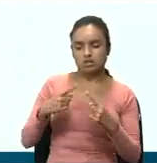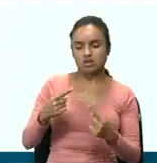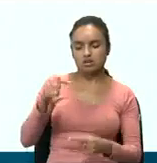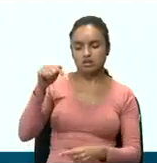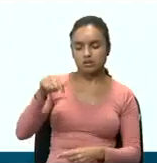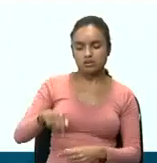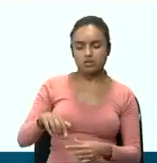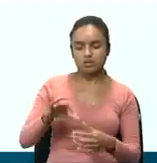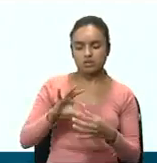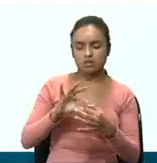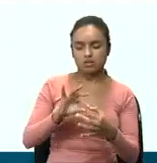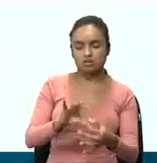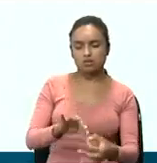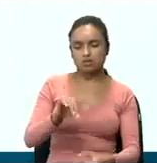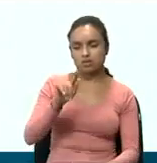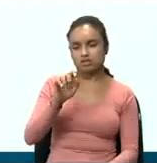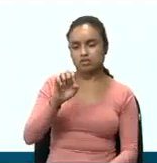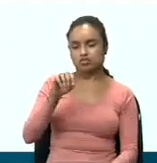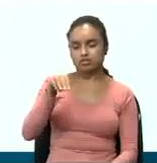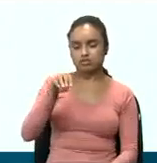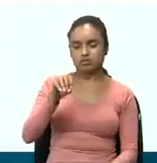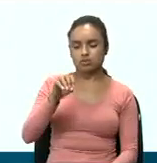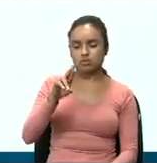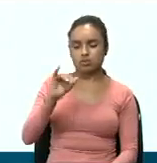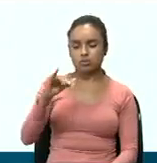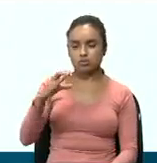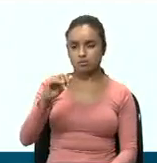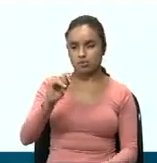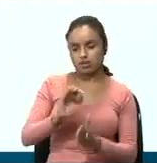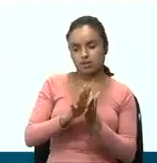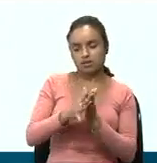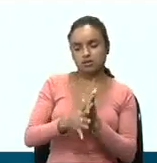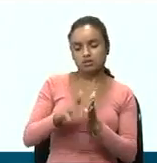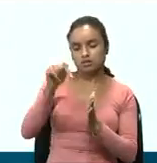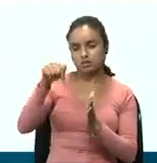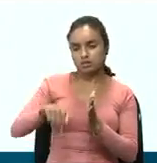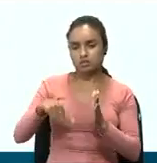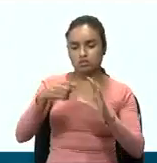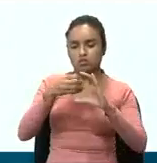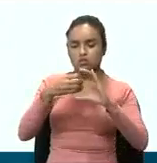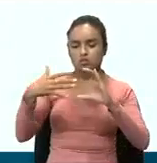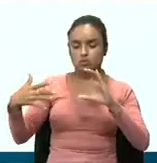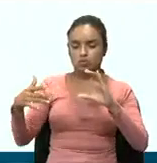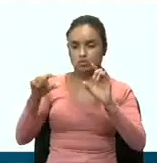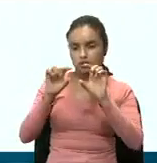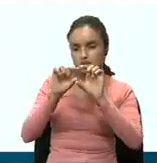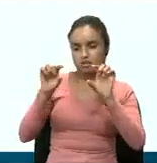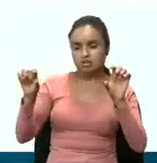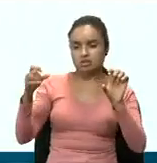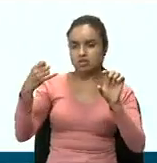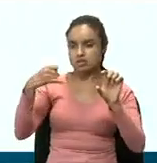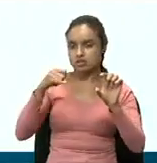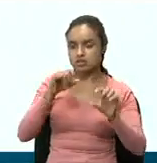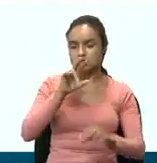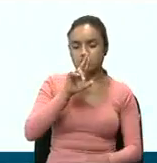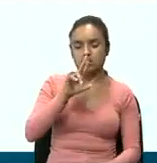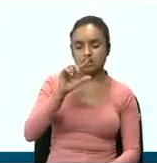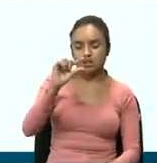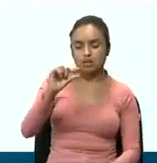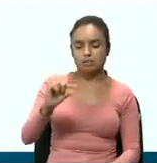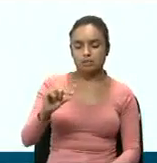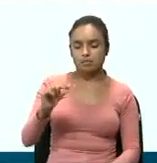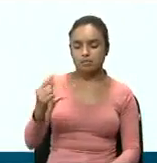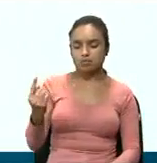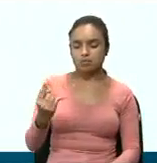de uma série geométrica com essas características, nós temos o seguinte: se o R for menor que